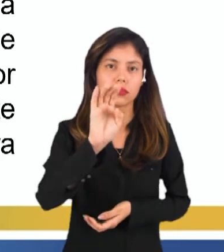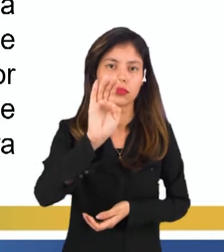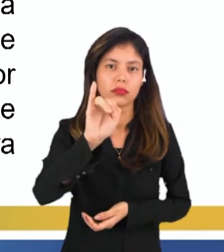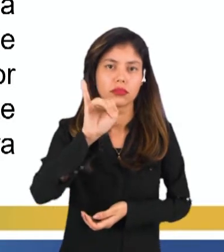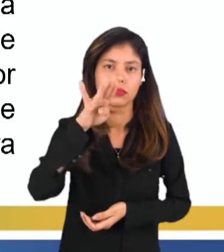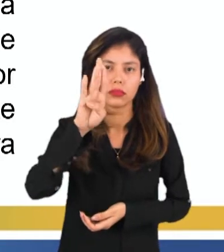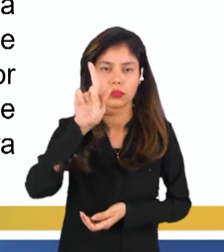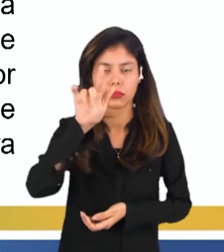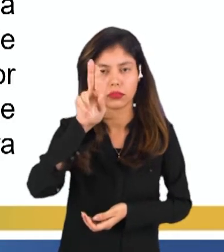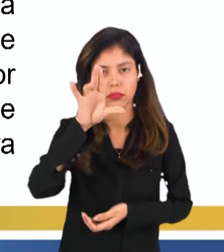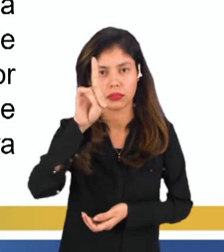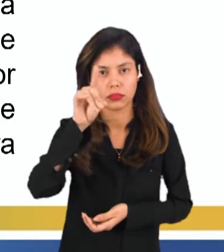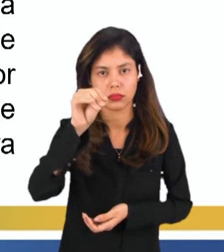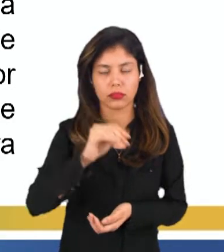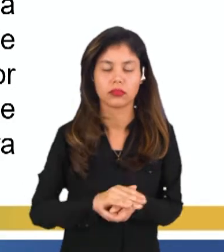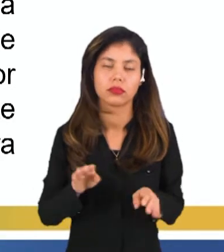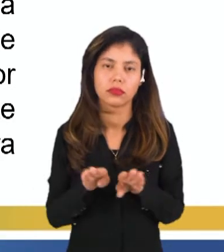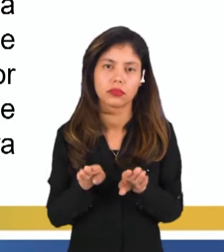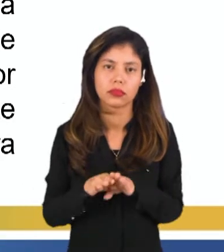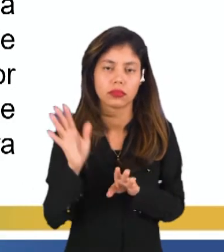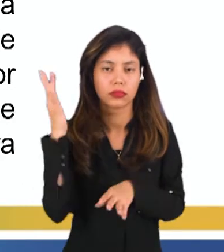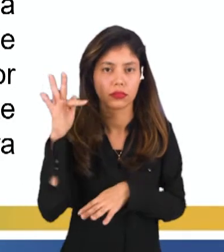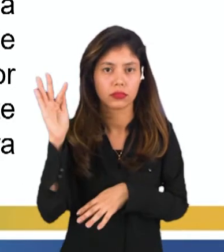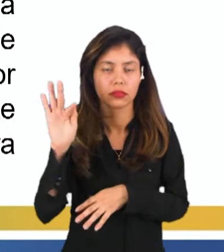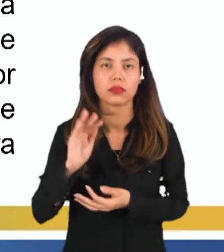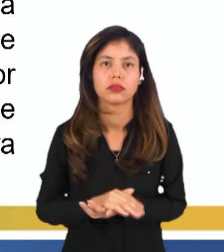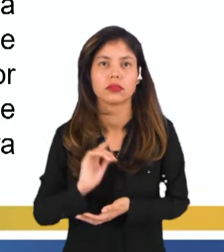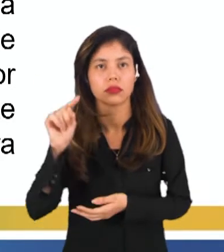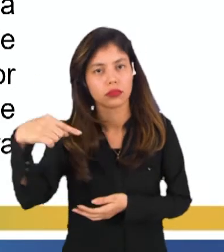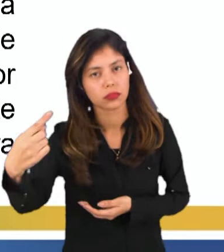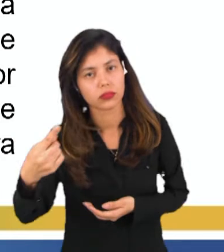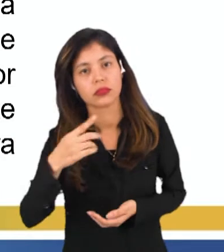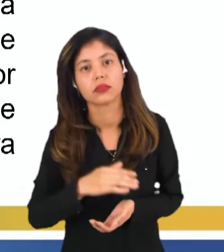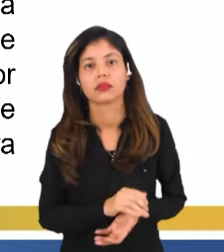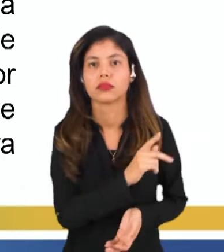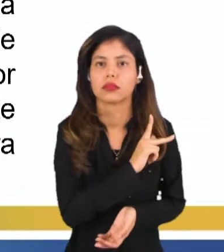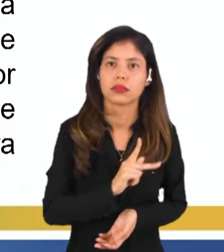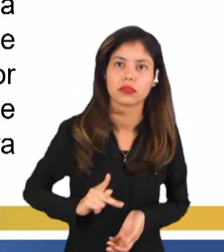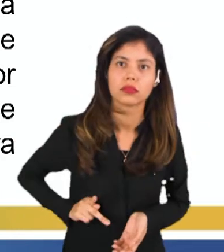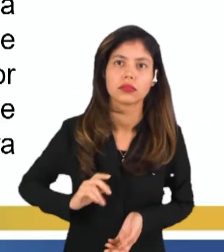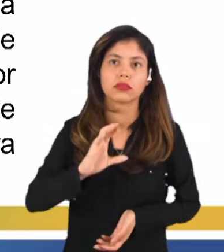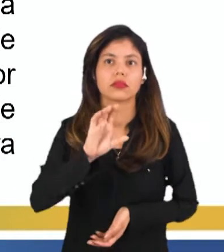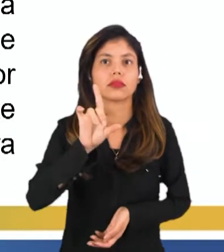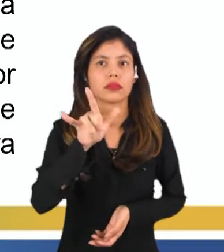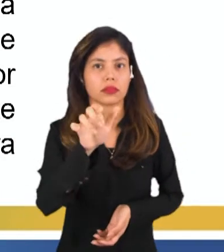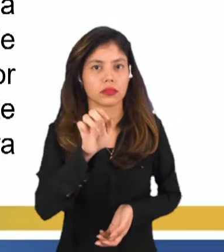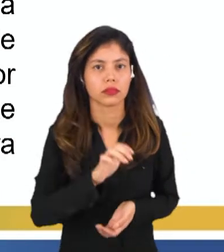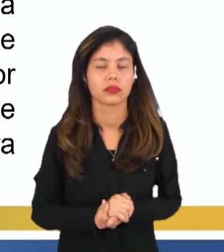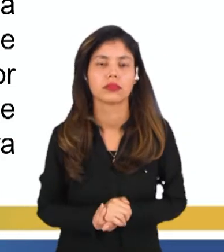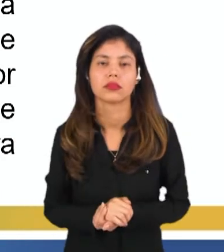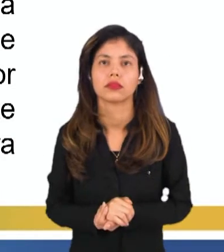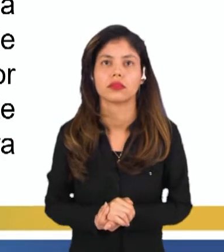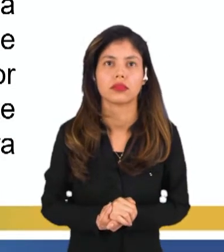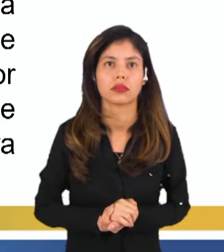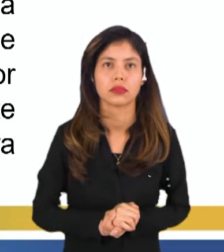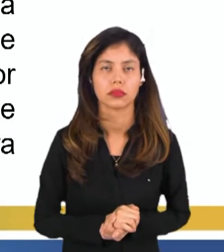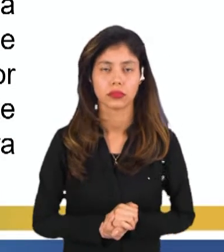na França. E então ele foi designado pelo então presidente do Chile, Salvador